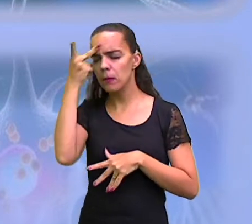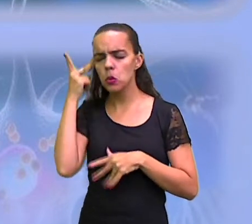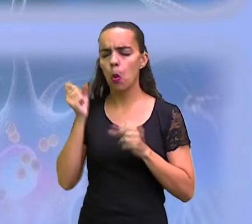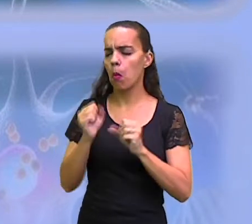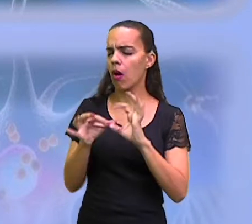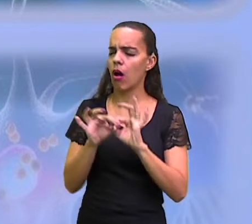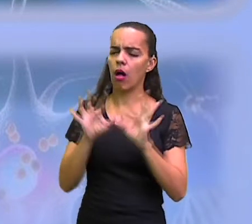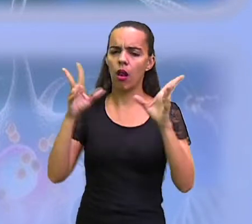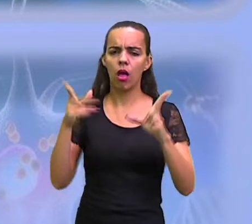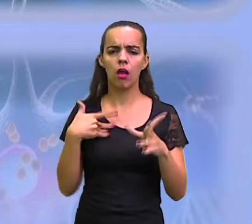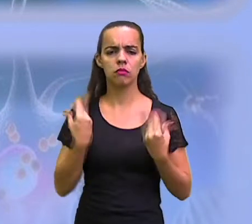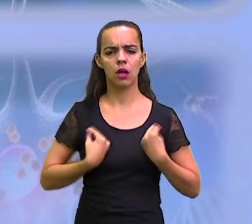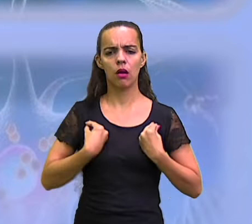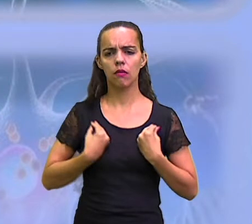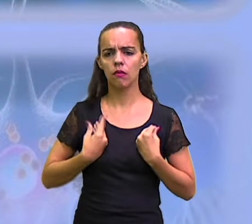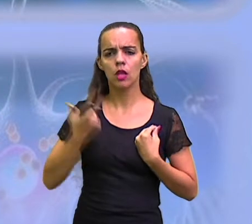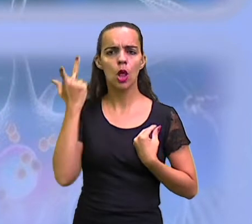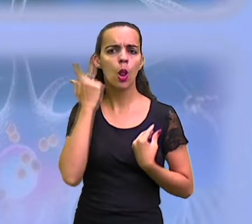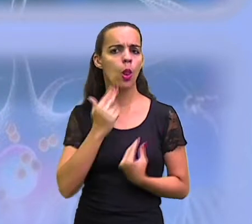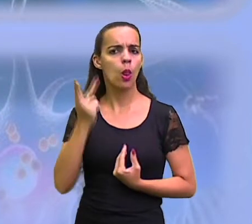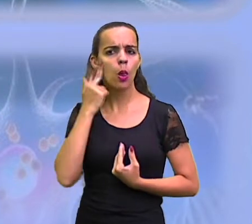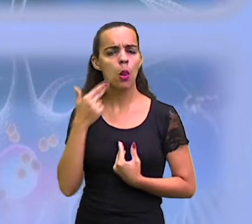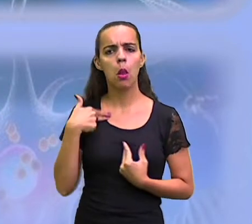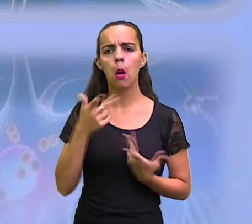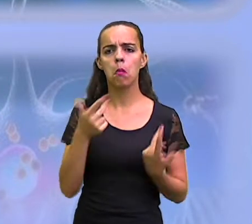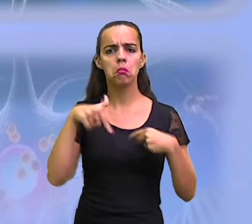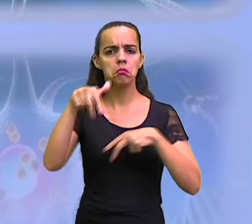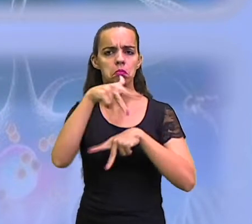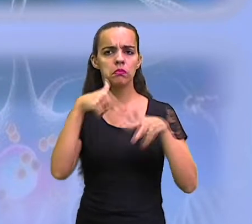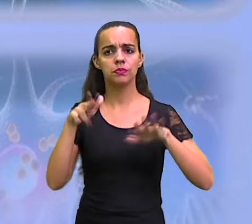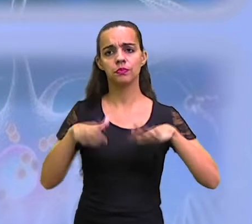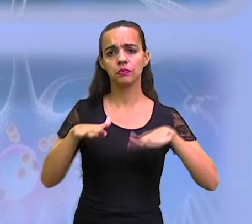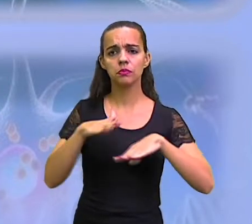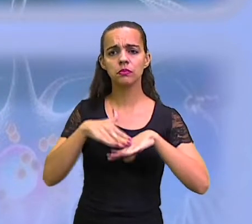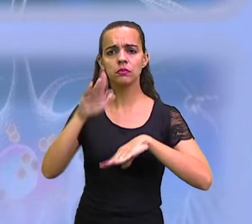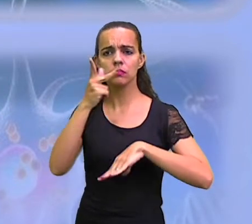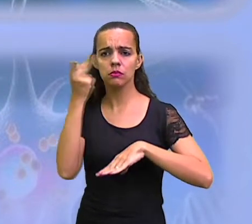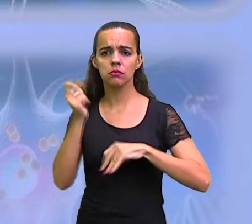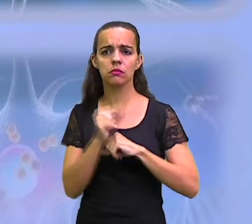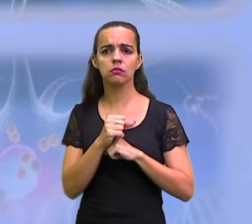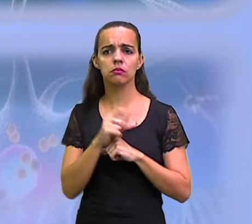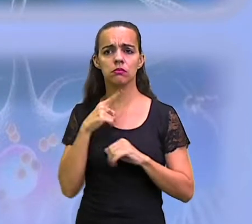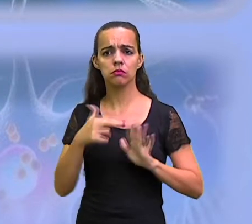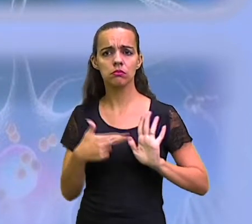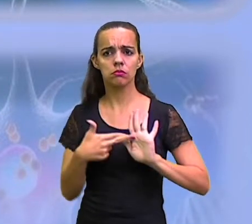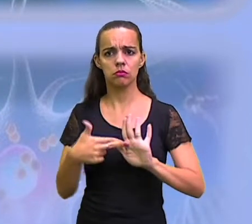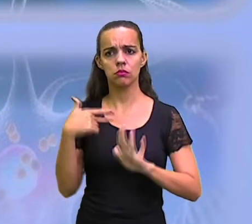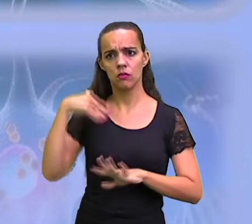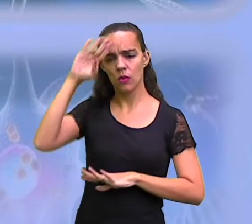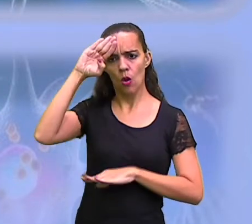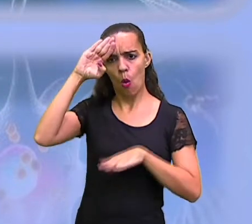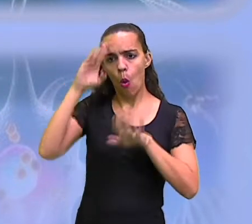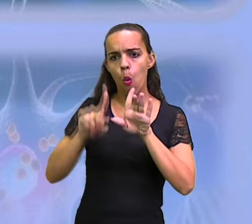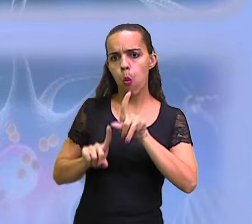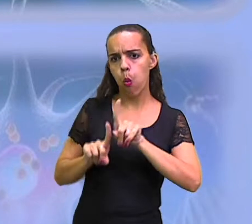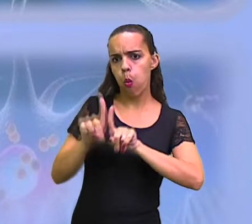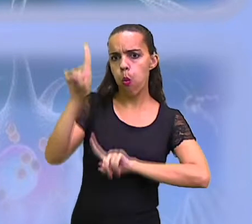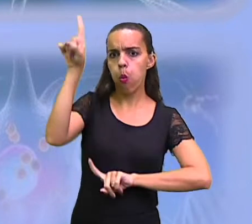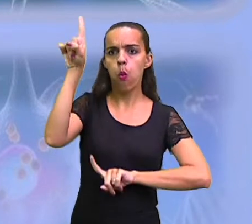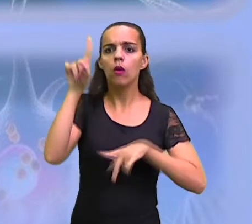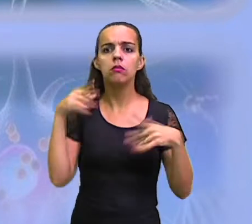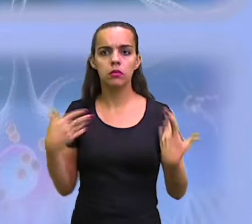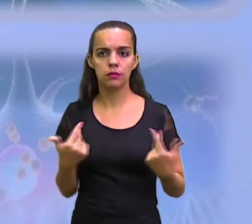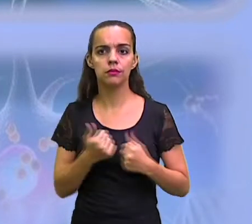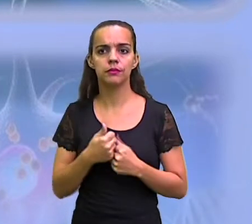e realizar suas atividades de forma controlada. Muitas vezes, pessoas que apresentam febre alta precisam